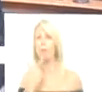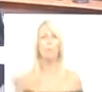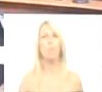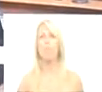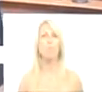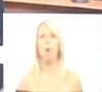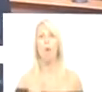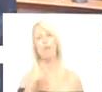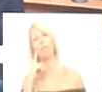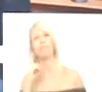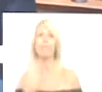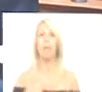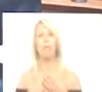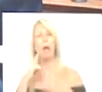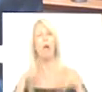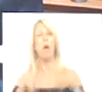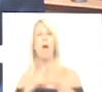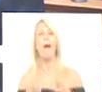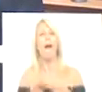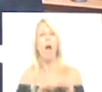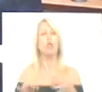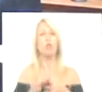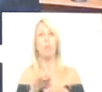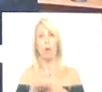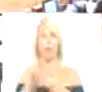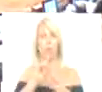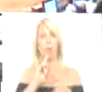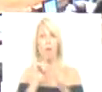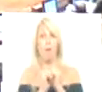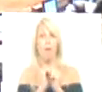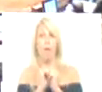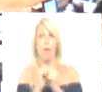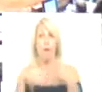ser, variável de ajustamento das vossas folhas de Excel.